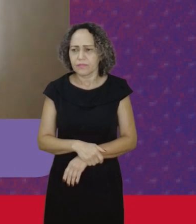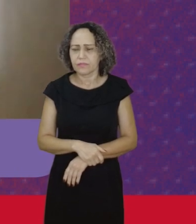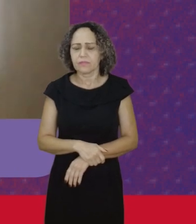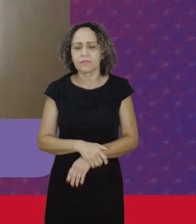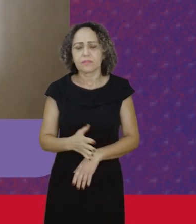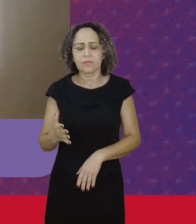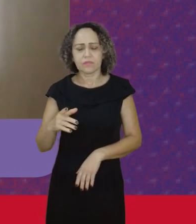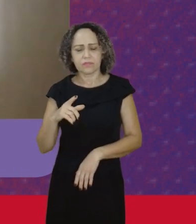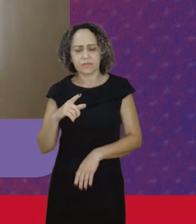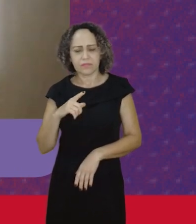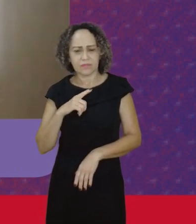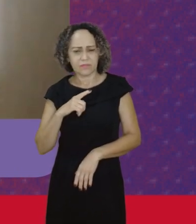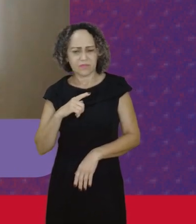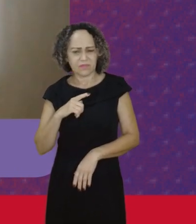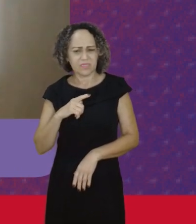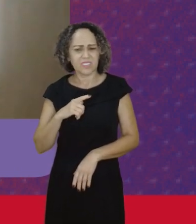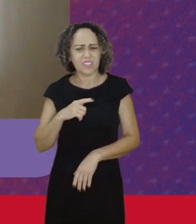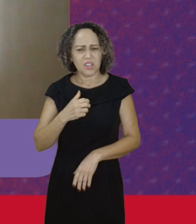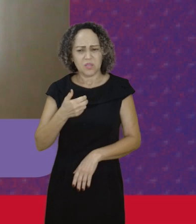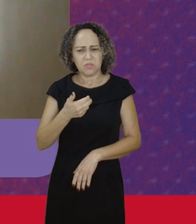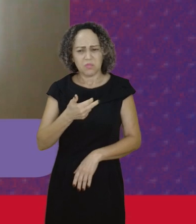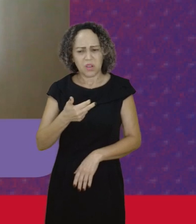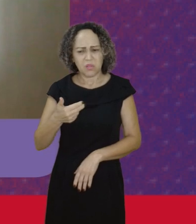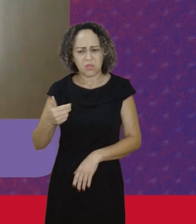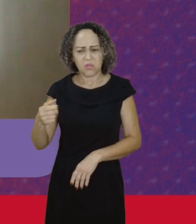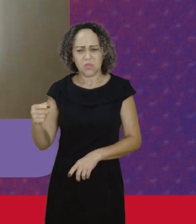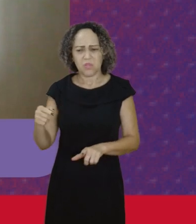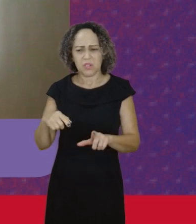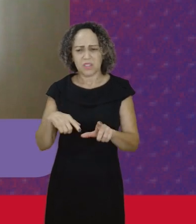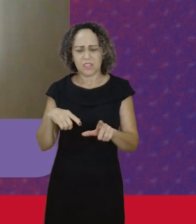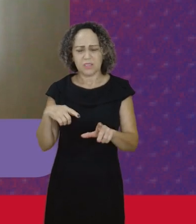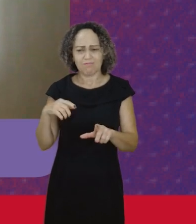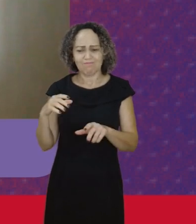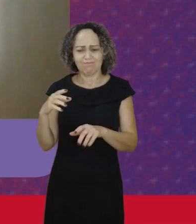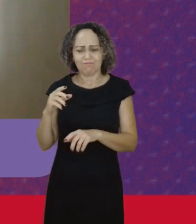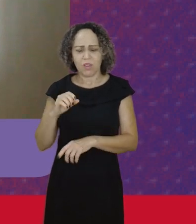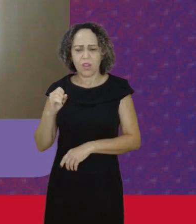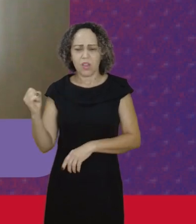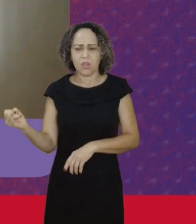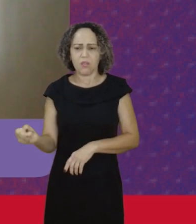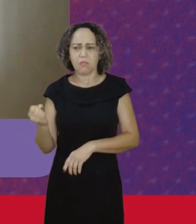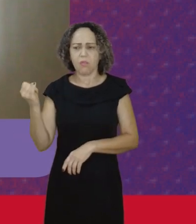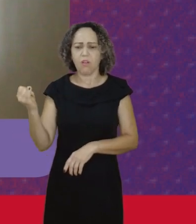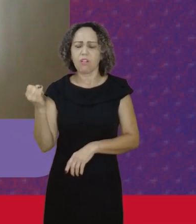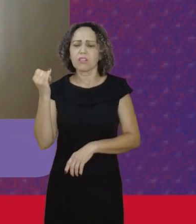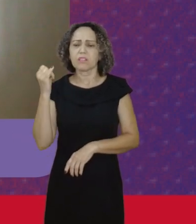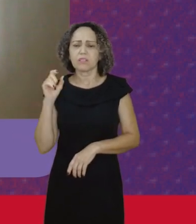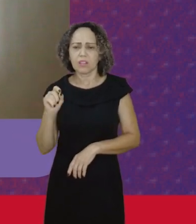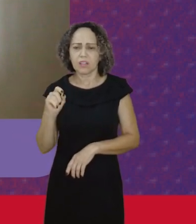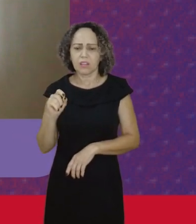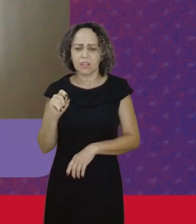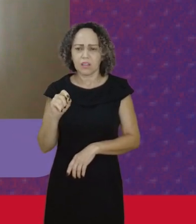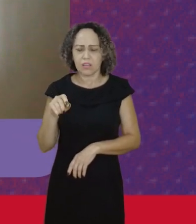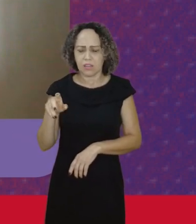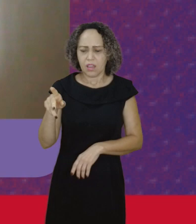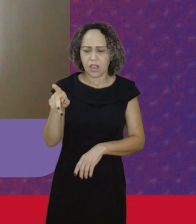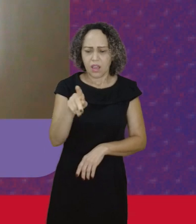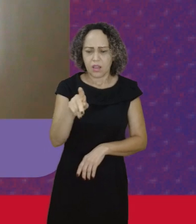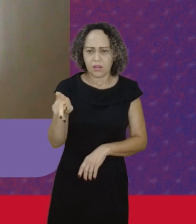Acho que tem um dado que nós não podemos ignorar. A professora Selma